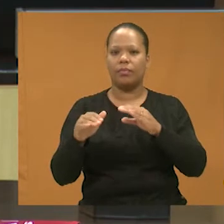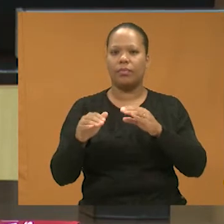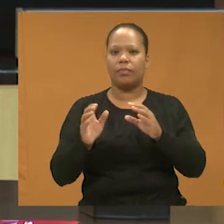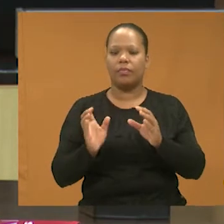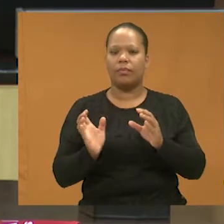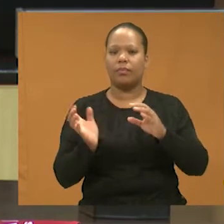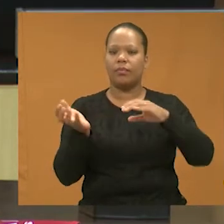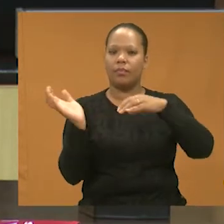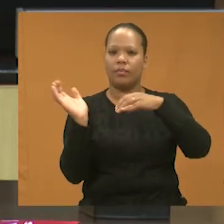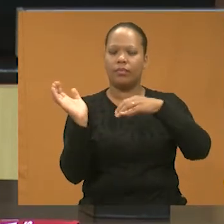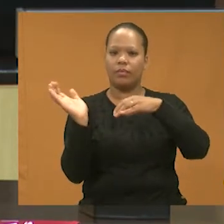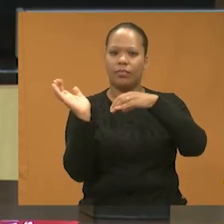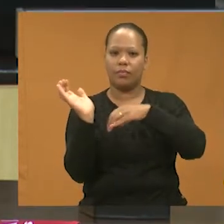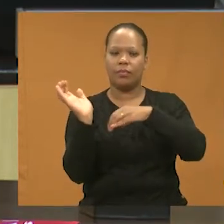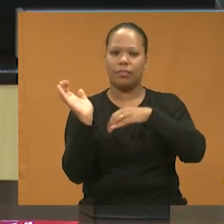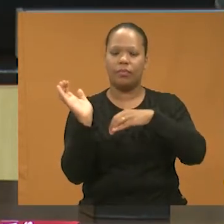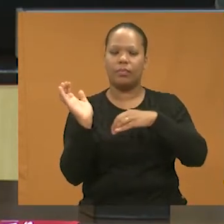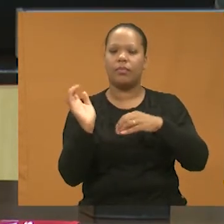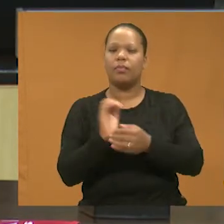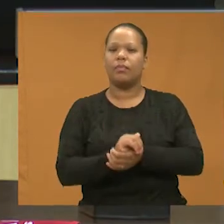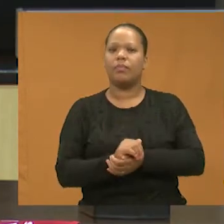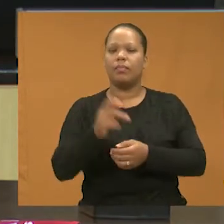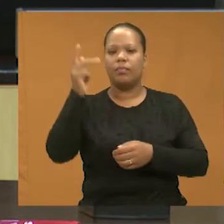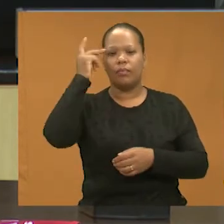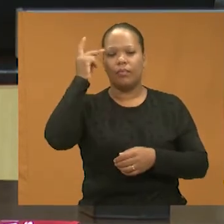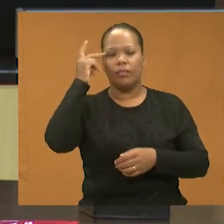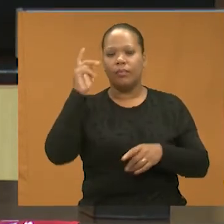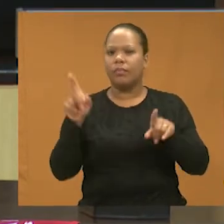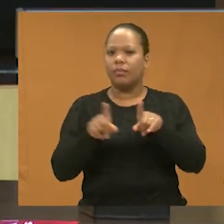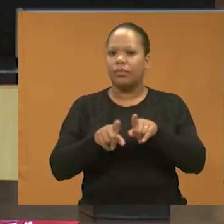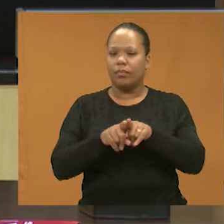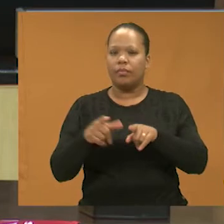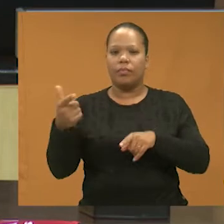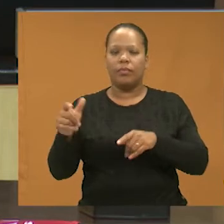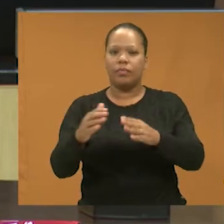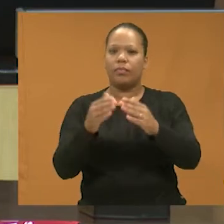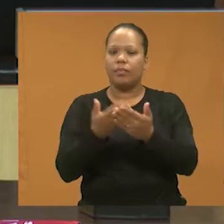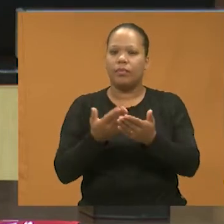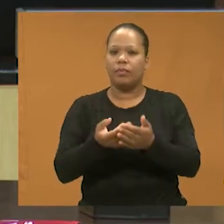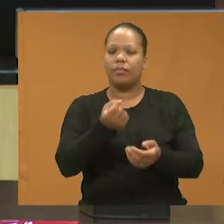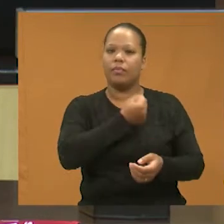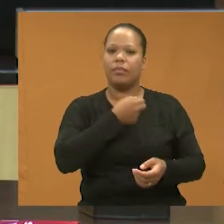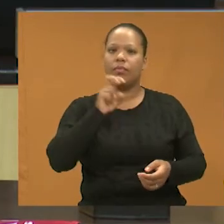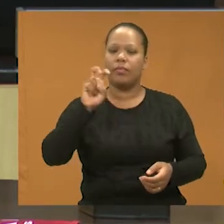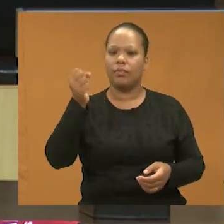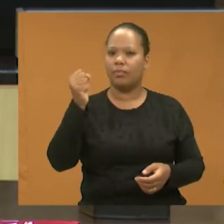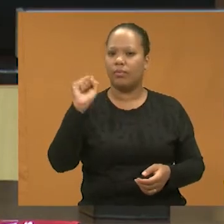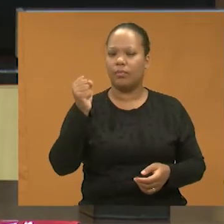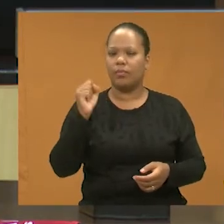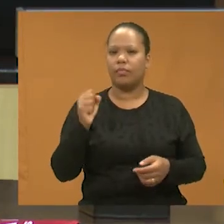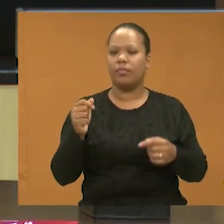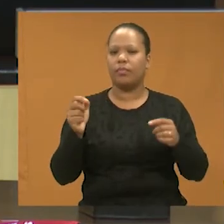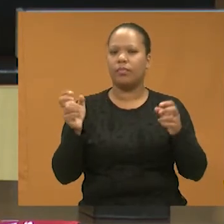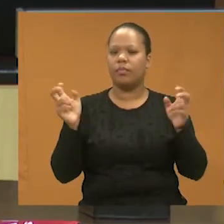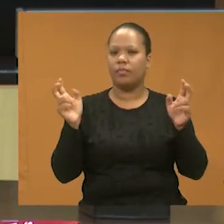Paulo e do vereador Paulinho dos Condutores, e temos também um outro requerimento, número 58, com o mesmo